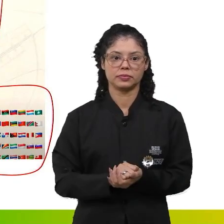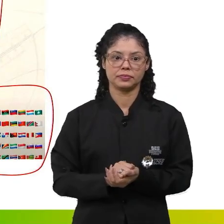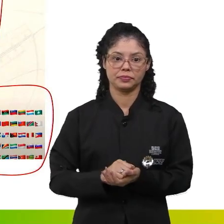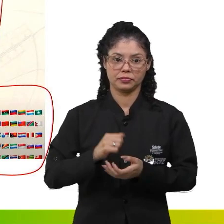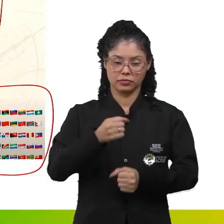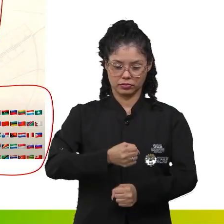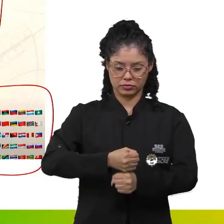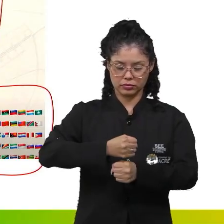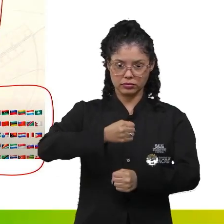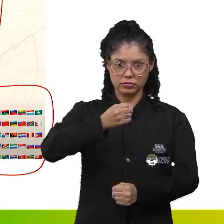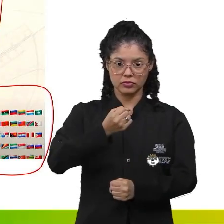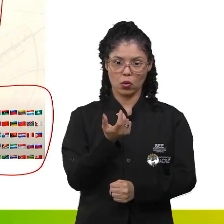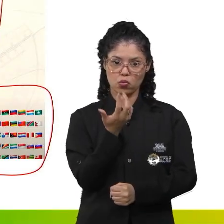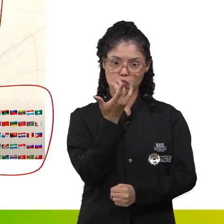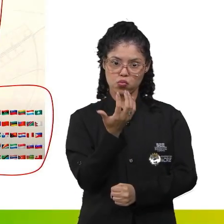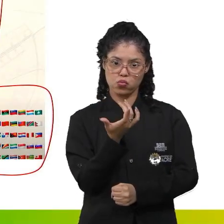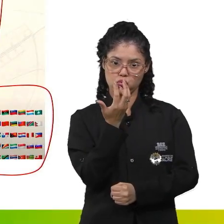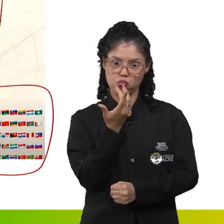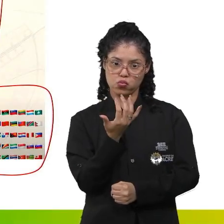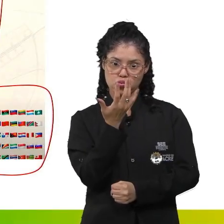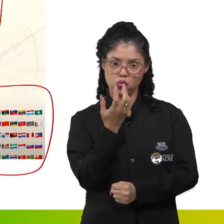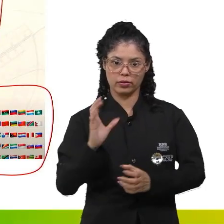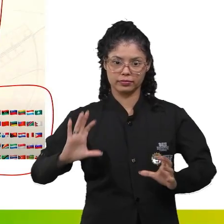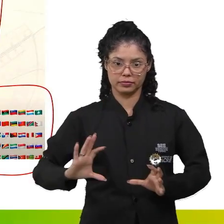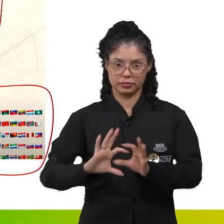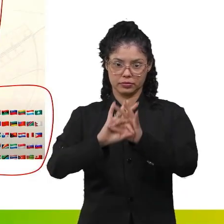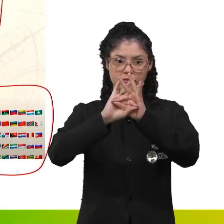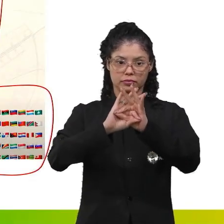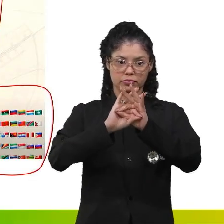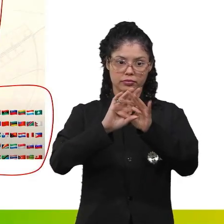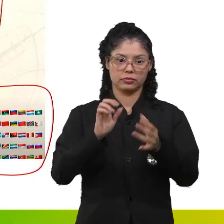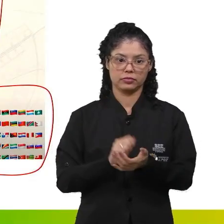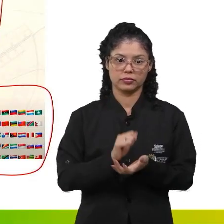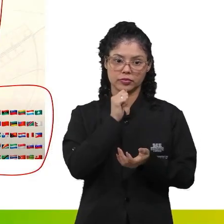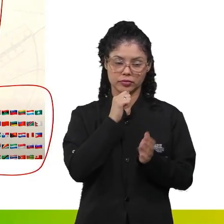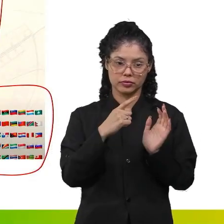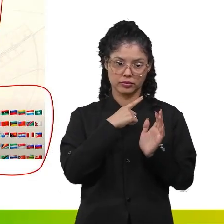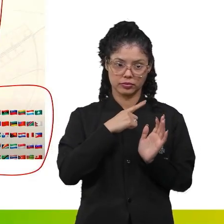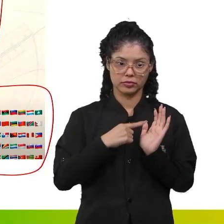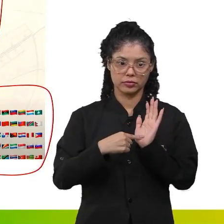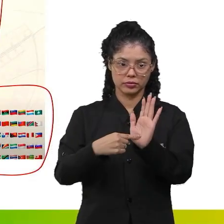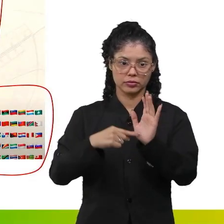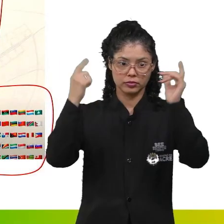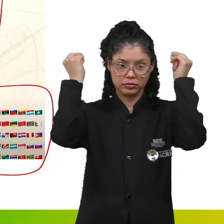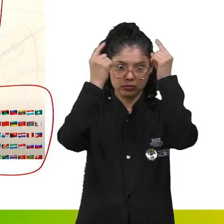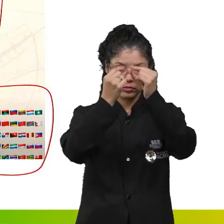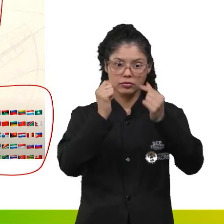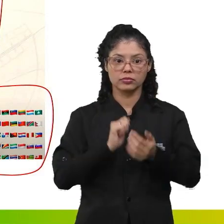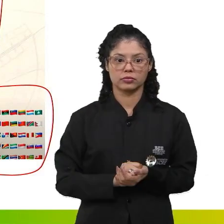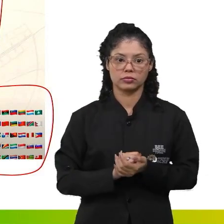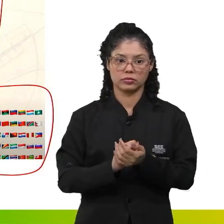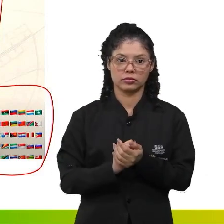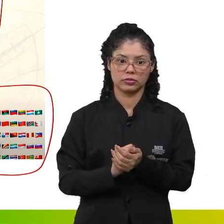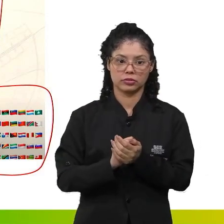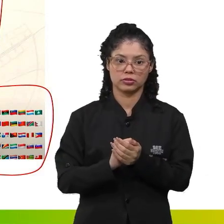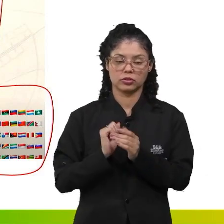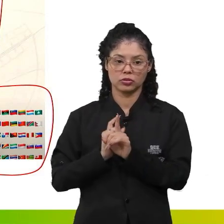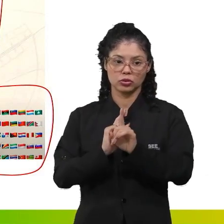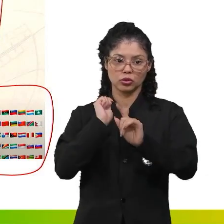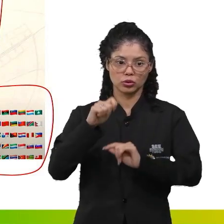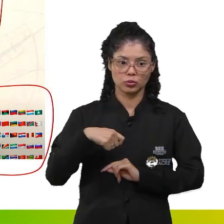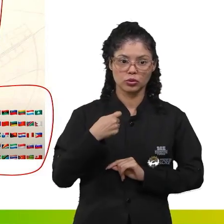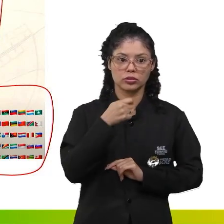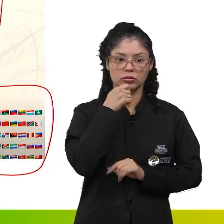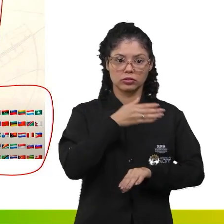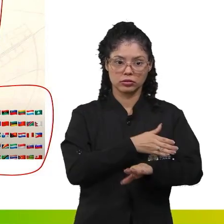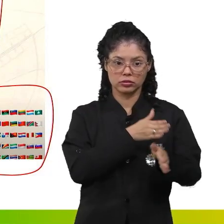olímpica. Representa a conexão global, o revezamento da tocha que tem início na Grécia e segue até o país anfitrião,